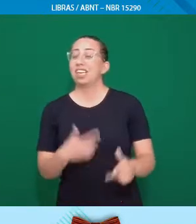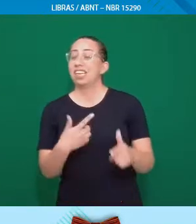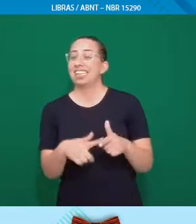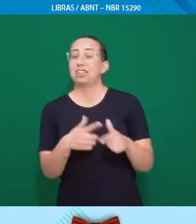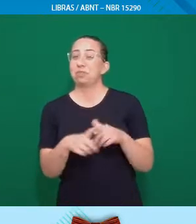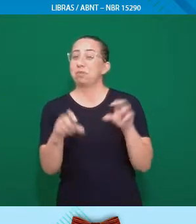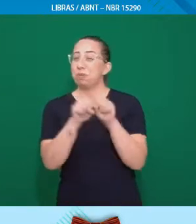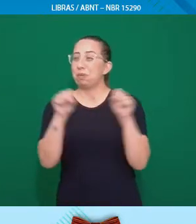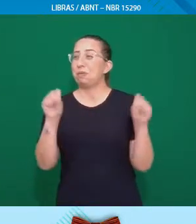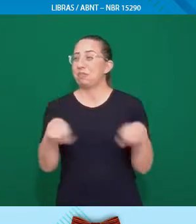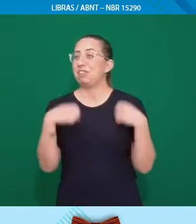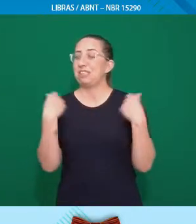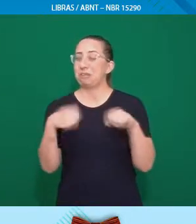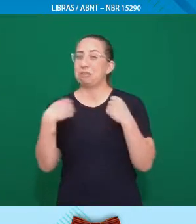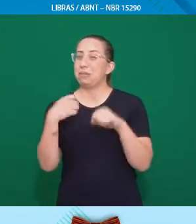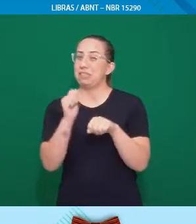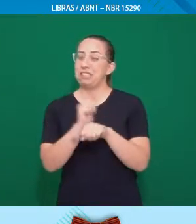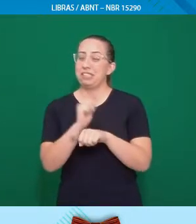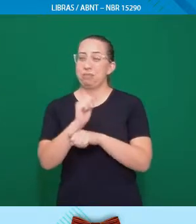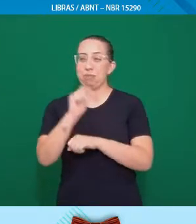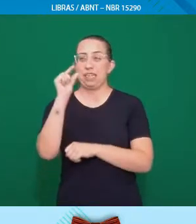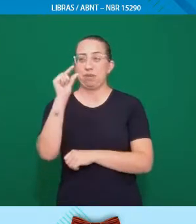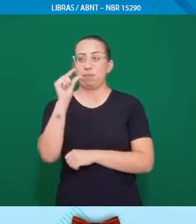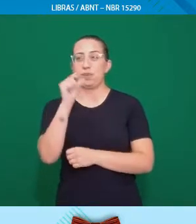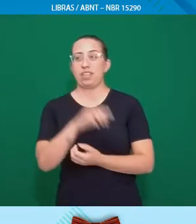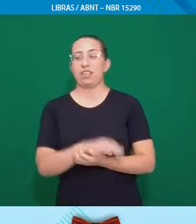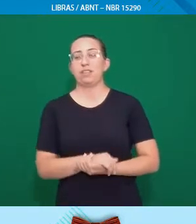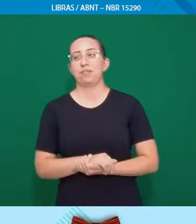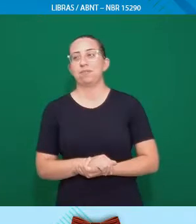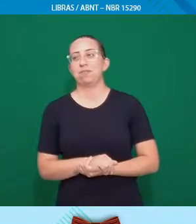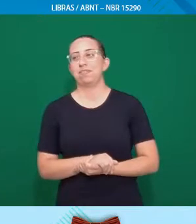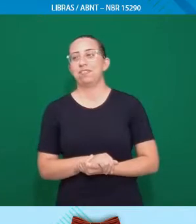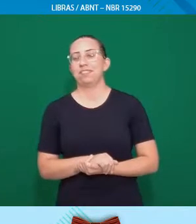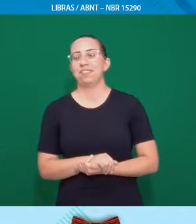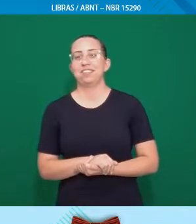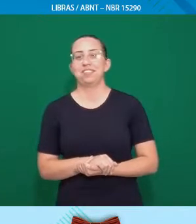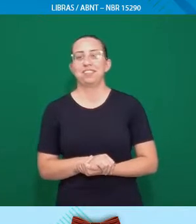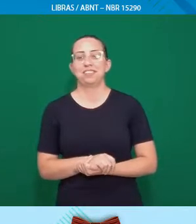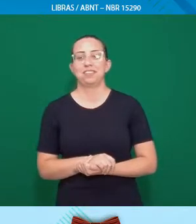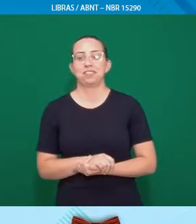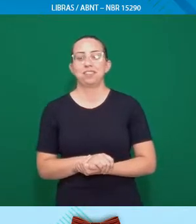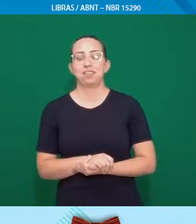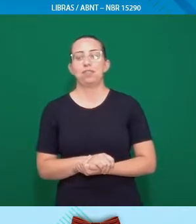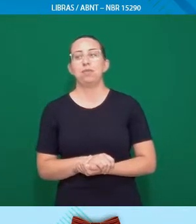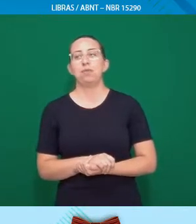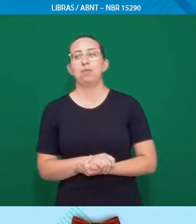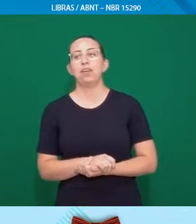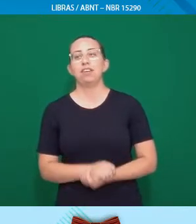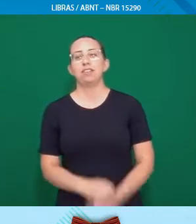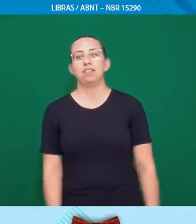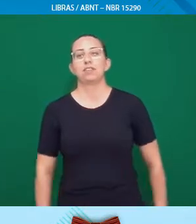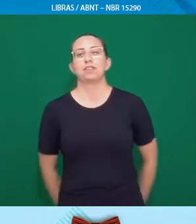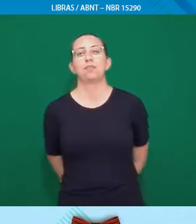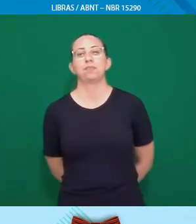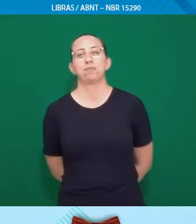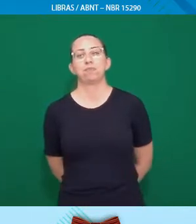E aí E aí E aí